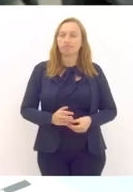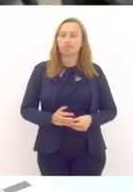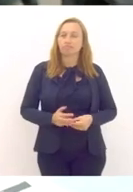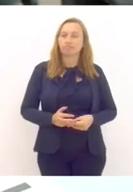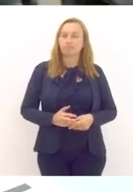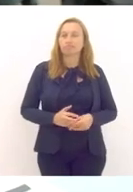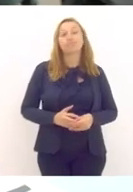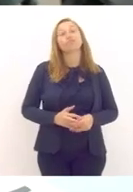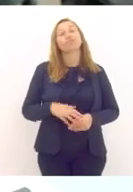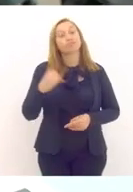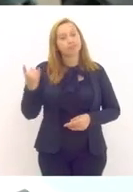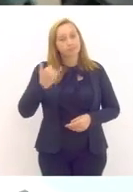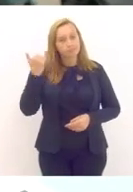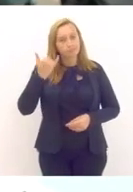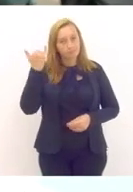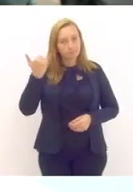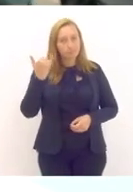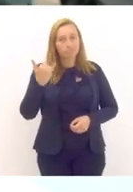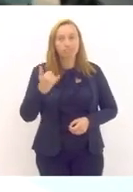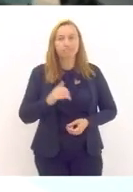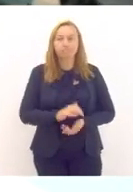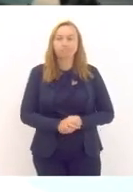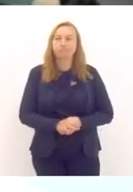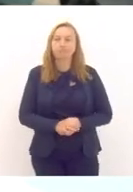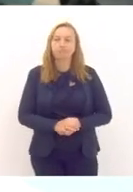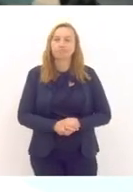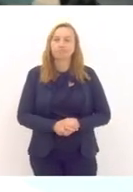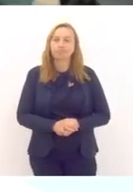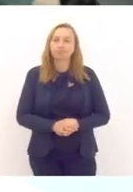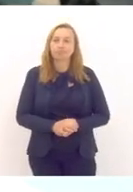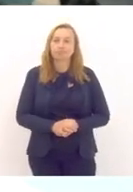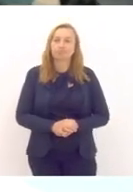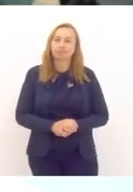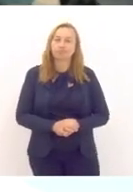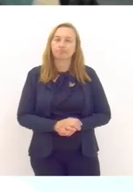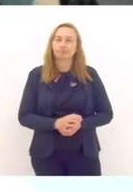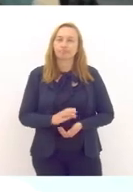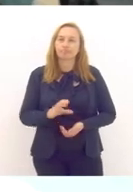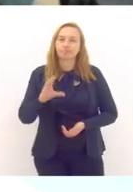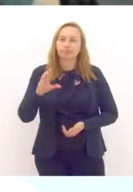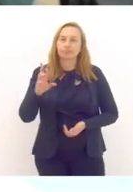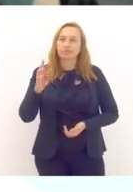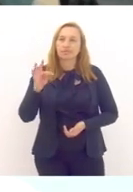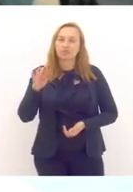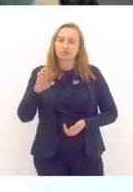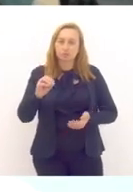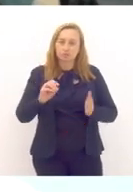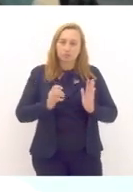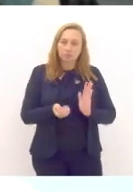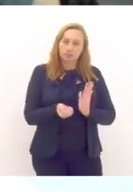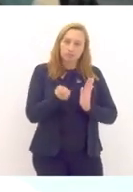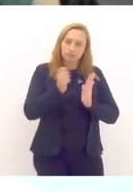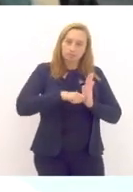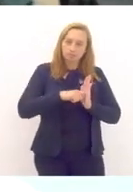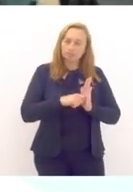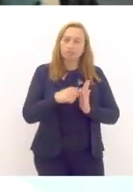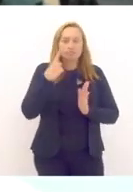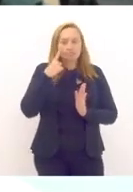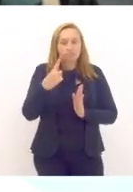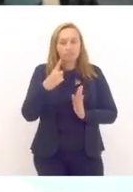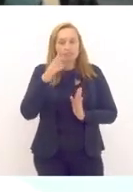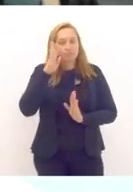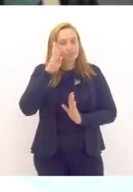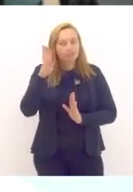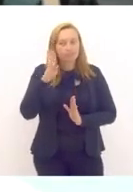é uma pauta muito importante, o estoque do crédito tributário. Né? A gente vê isso